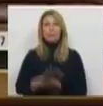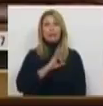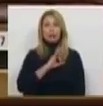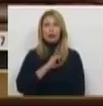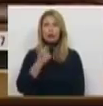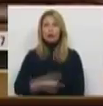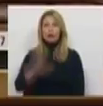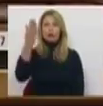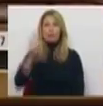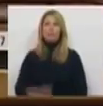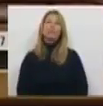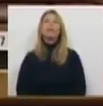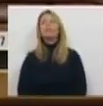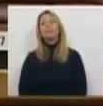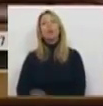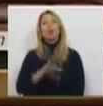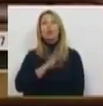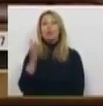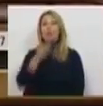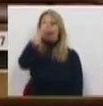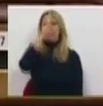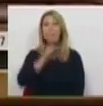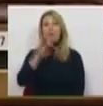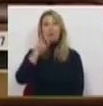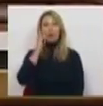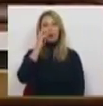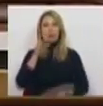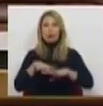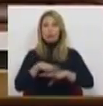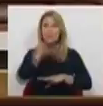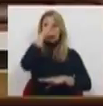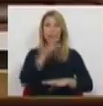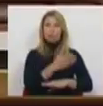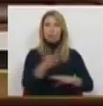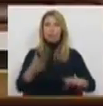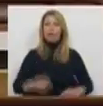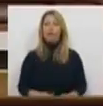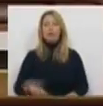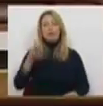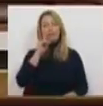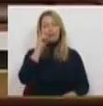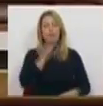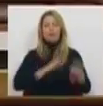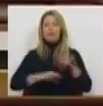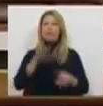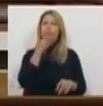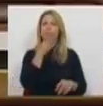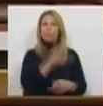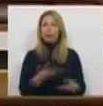Senhor Presidente, Senhor Primeiro-Ministro, Senhoras e Senhores Membros do Governo, Senhoras e Senhores